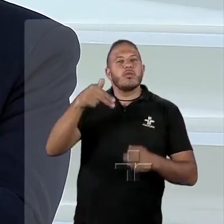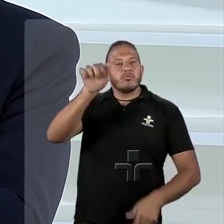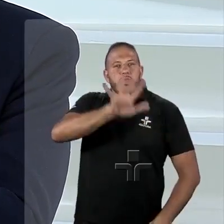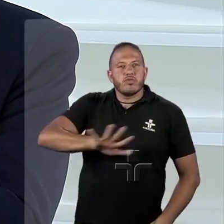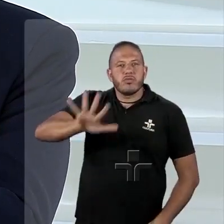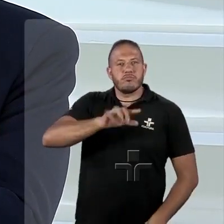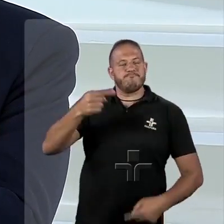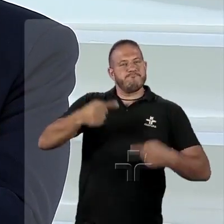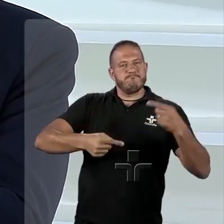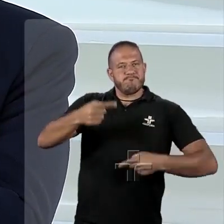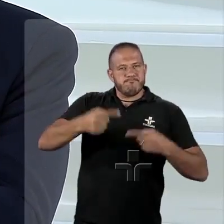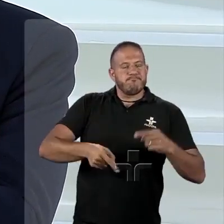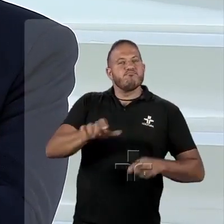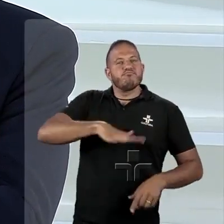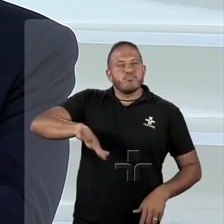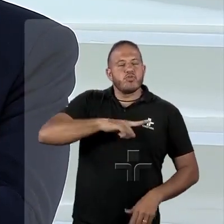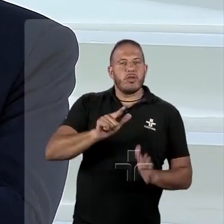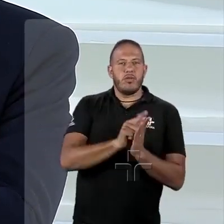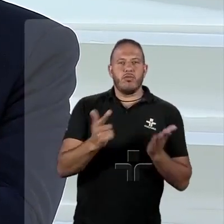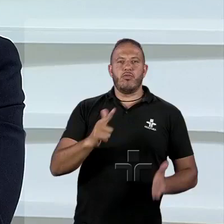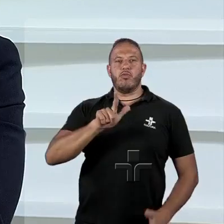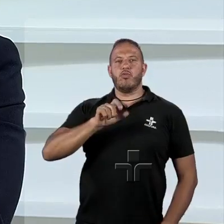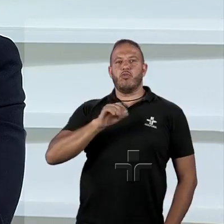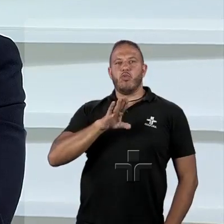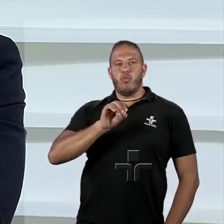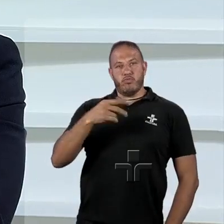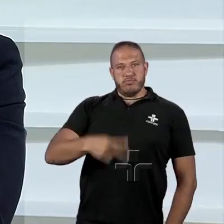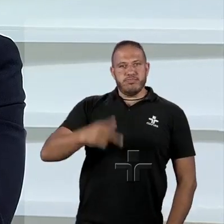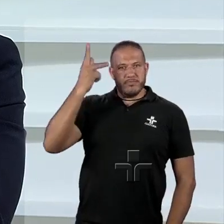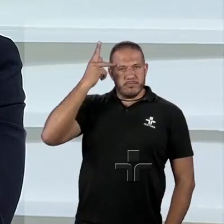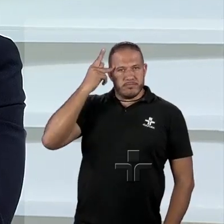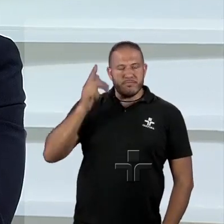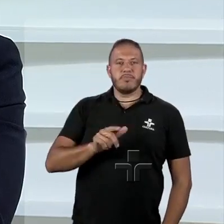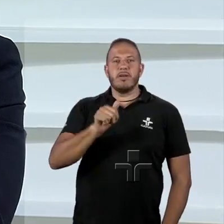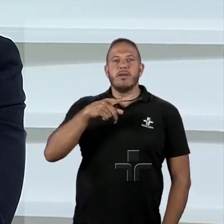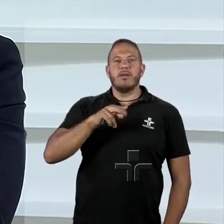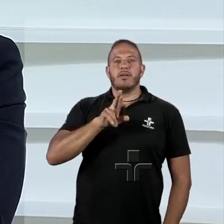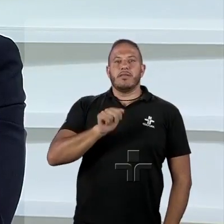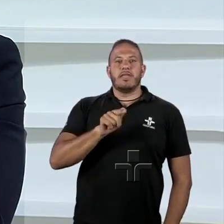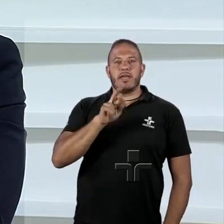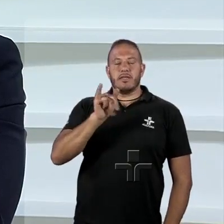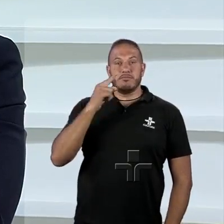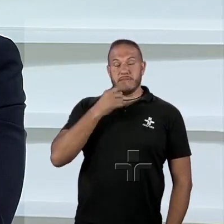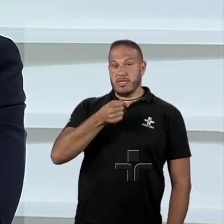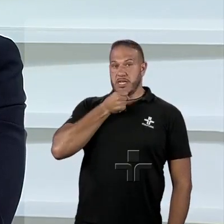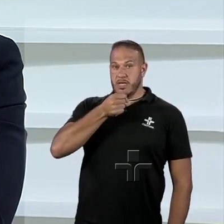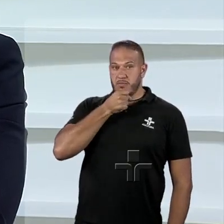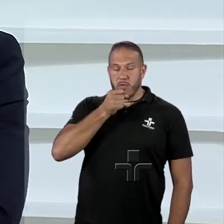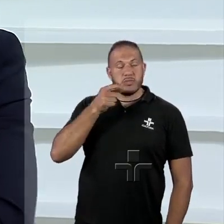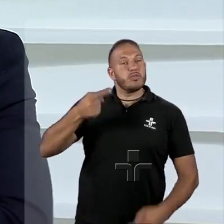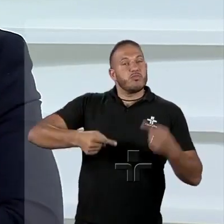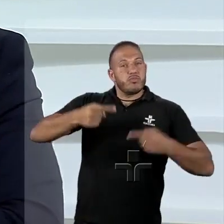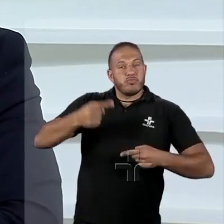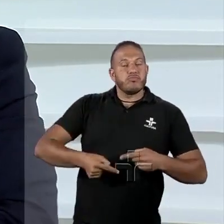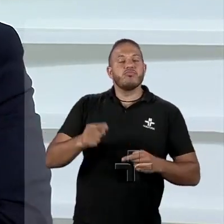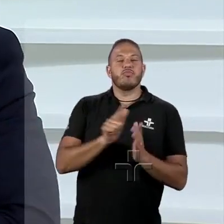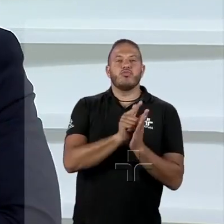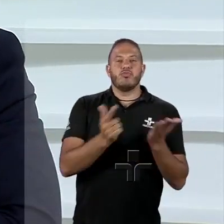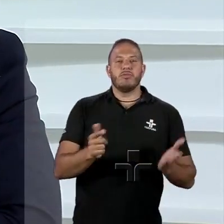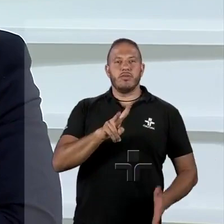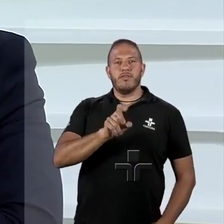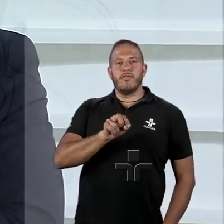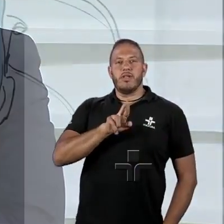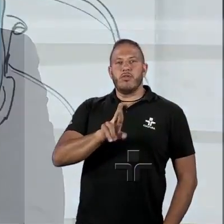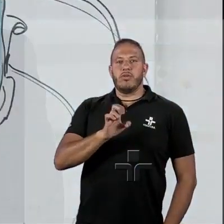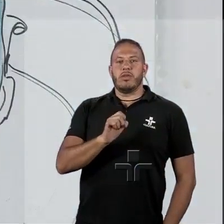Política da sucursal do jornal O Globo em São Paulo, e André Guilherme Vieira, repórter de política do jornal Valor